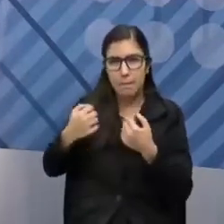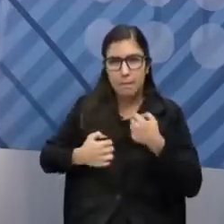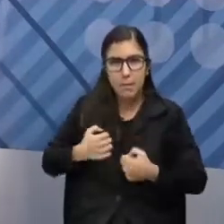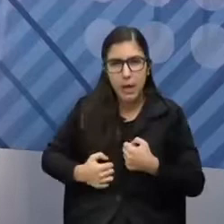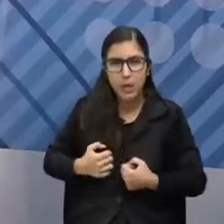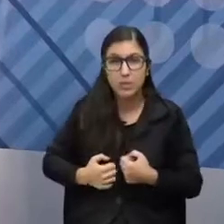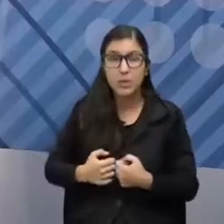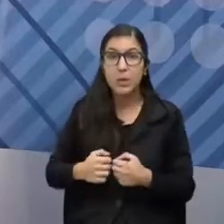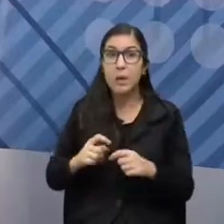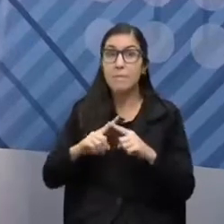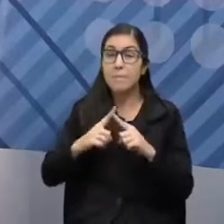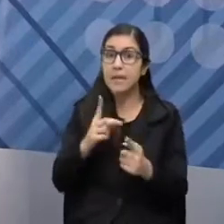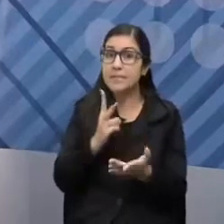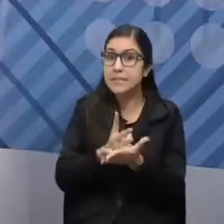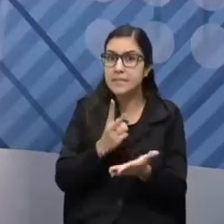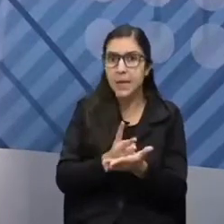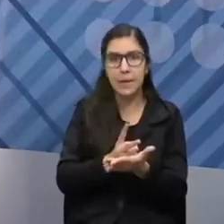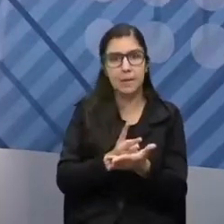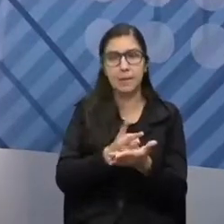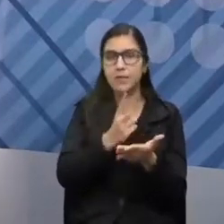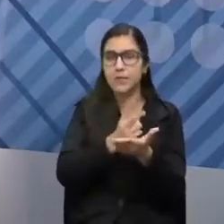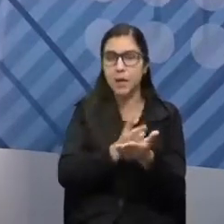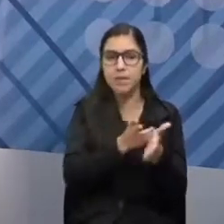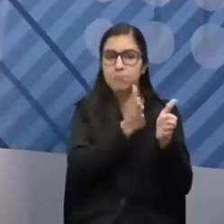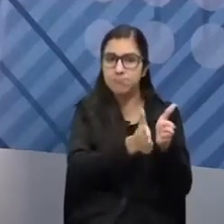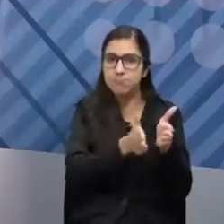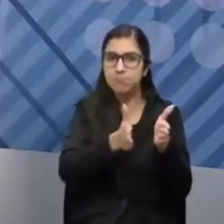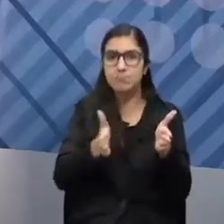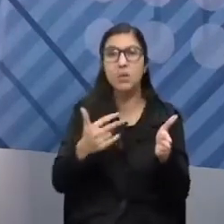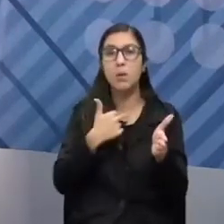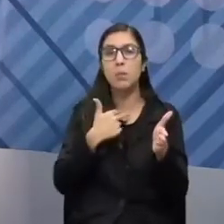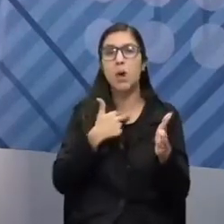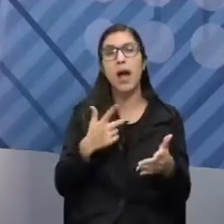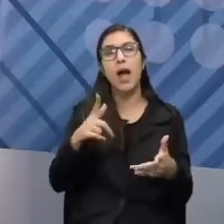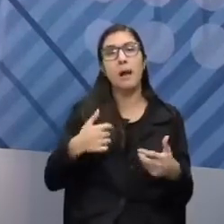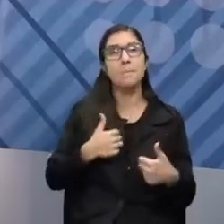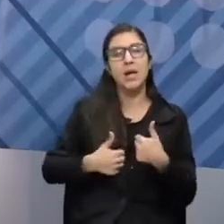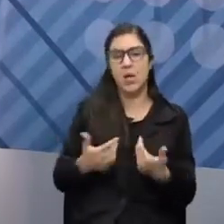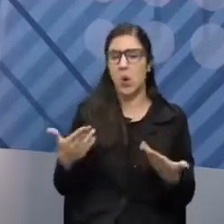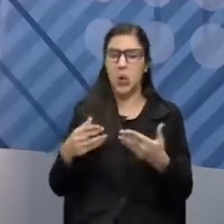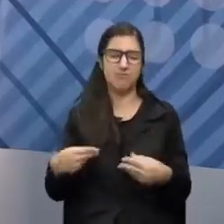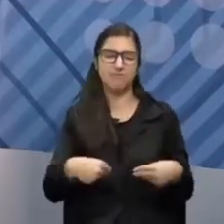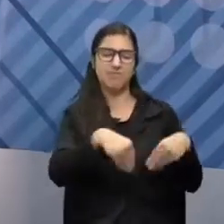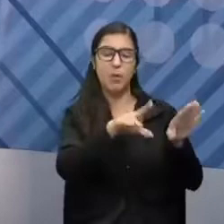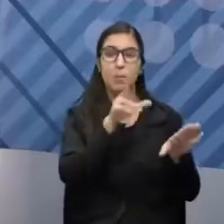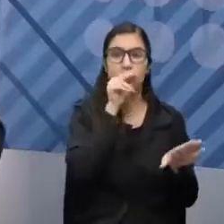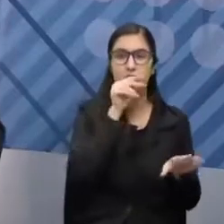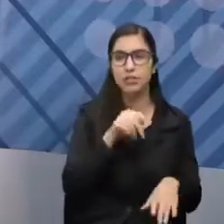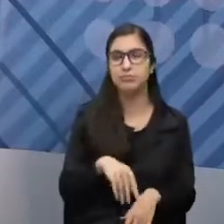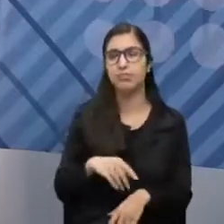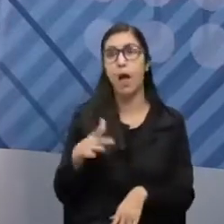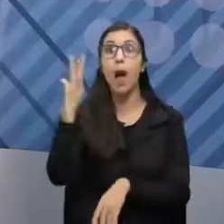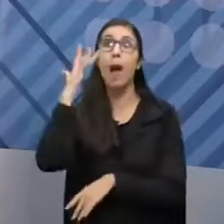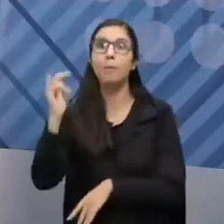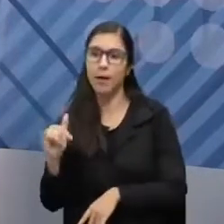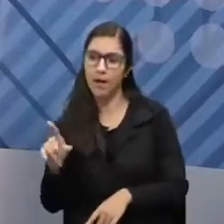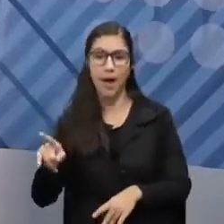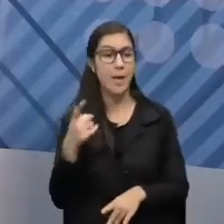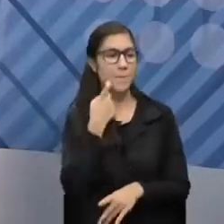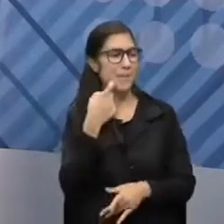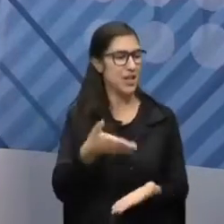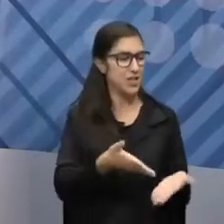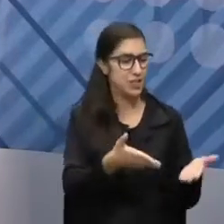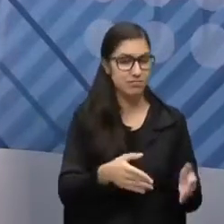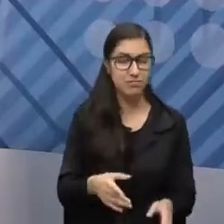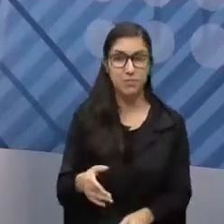é que se mantenha a mesma referência, certo? Não pode ser, é banho, hoje eu dou um patinho, hoje eu dou um peixinho, hoje eu dou um cheirinho de